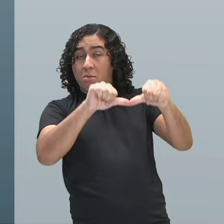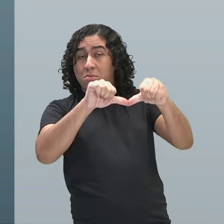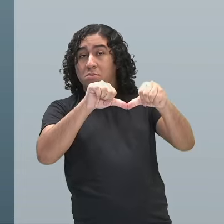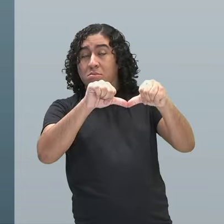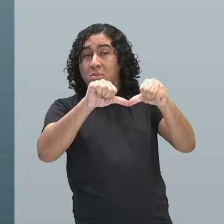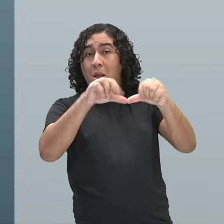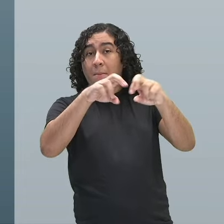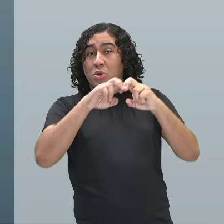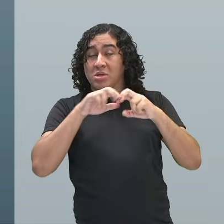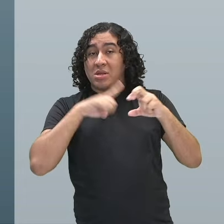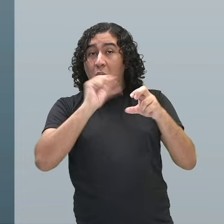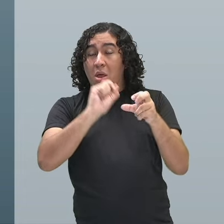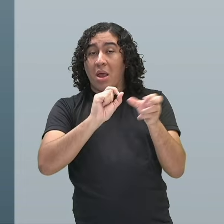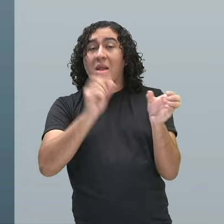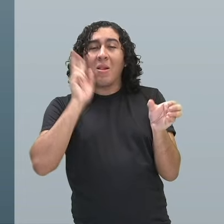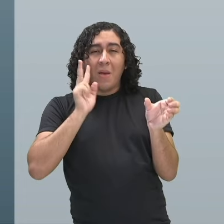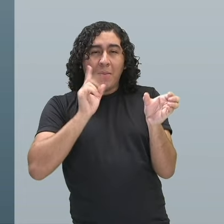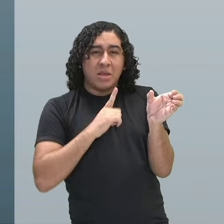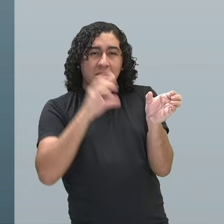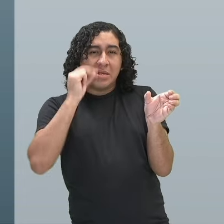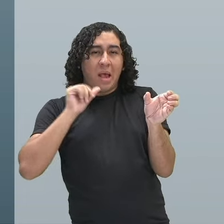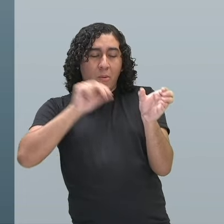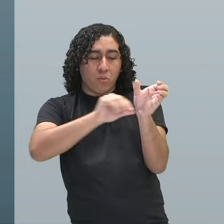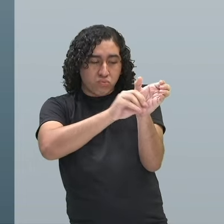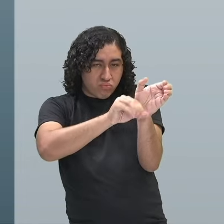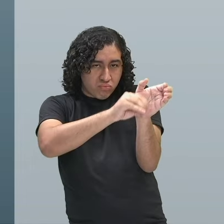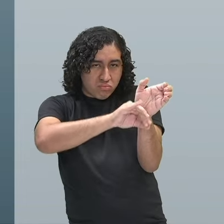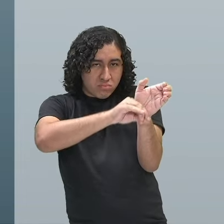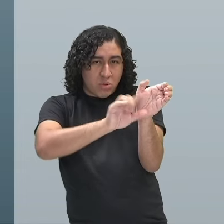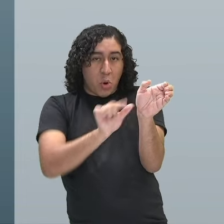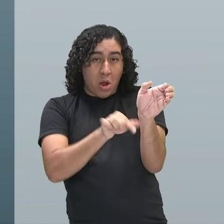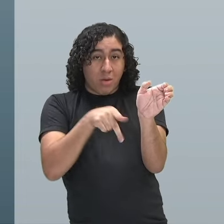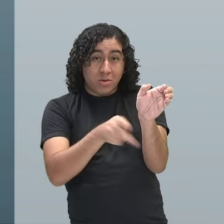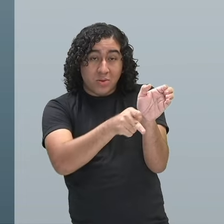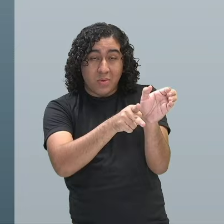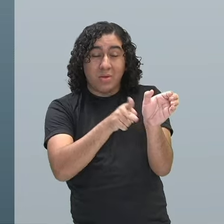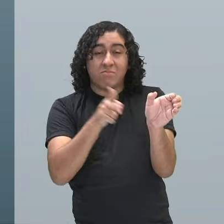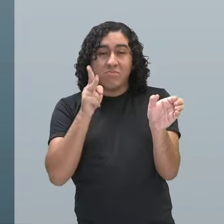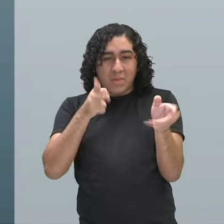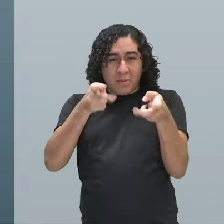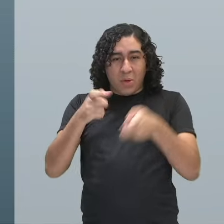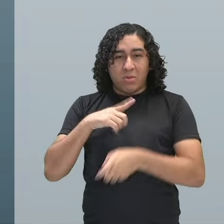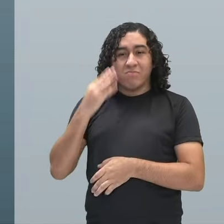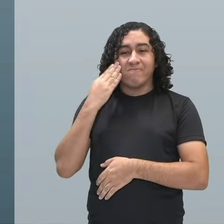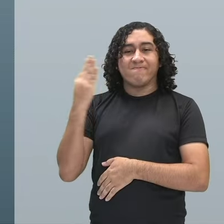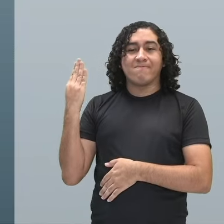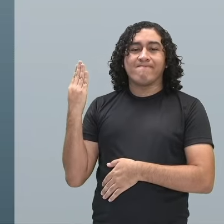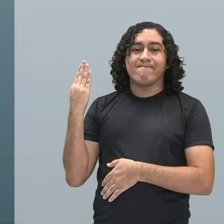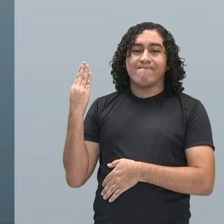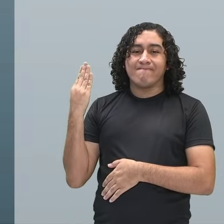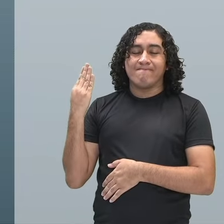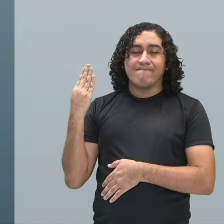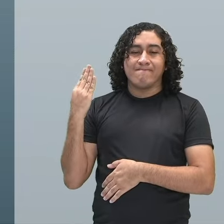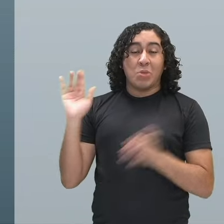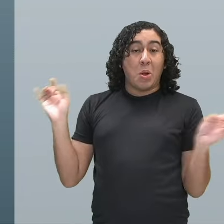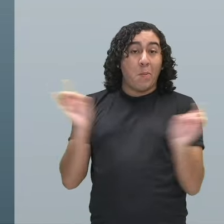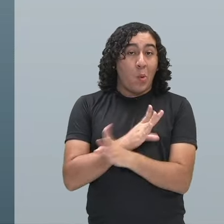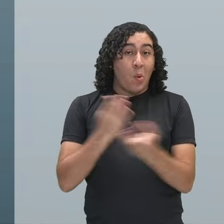o corpo de fundo. Dê uma olhada aí, ó. Todas já foram utilizadas. Agora, esse resto